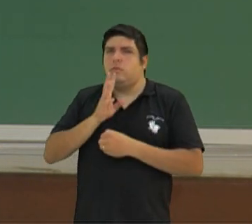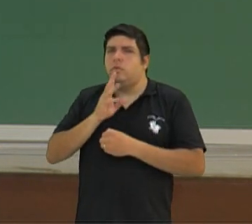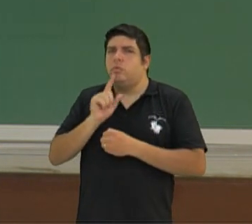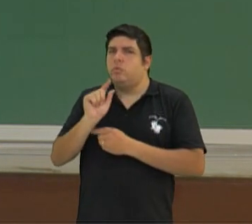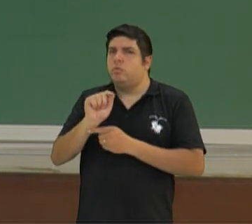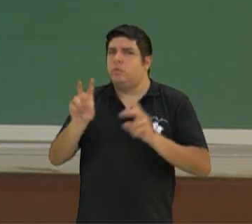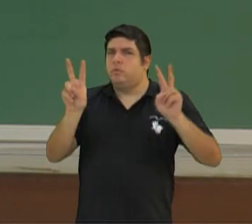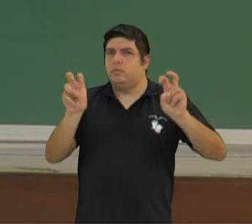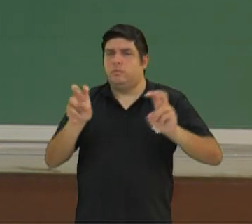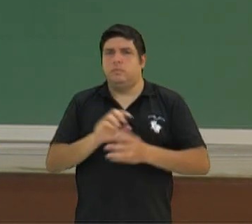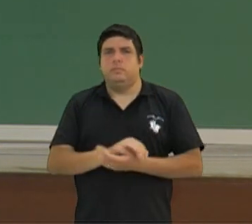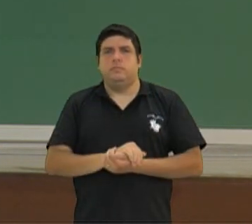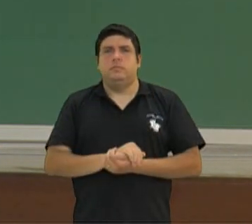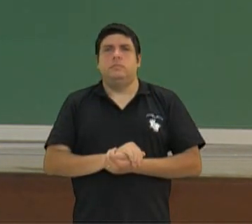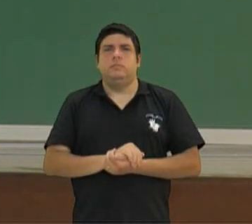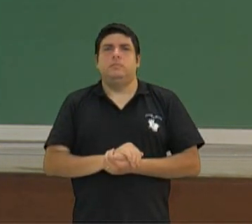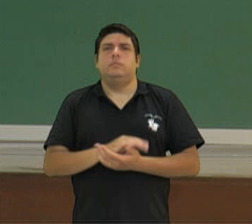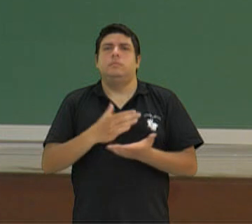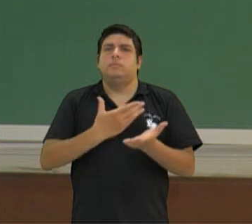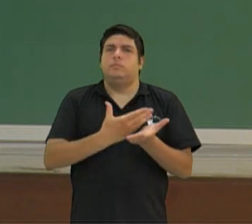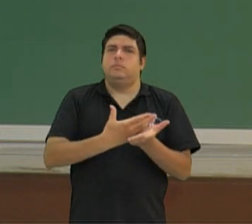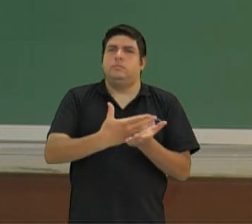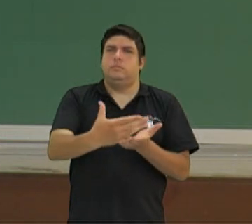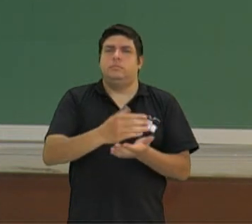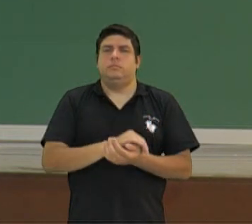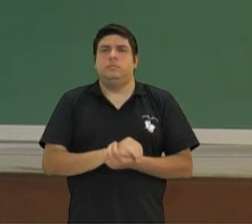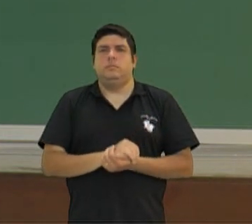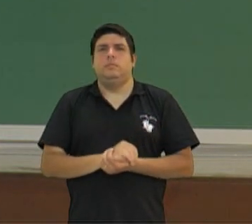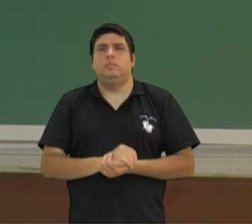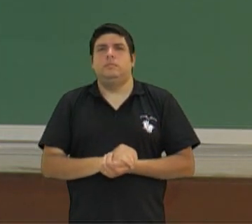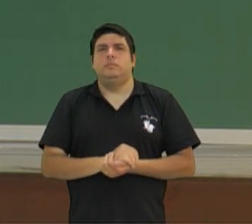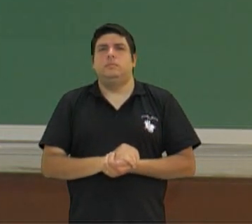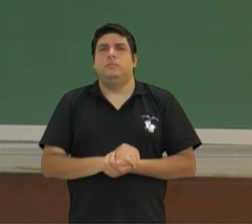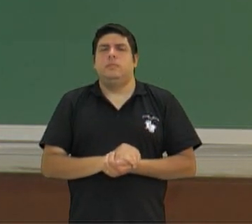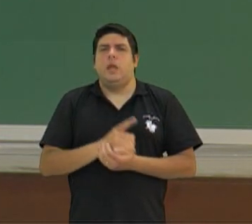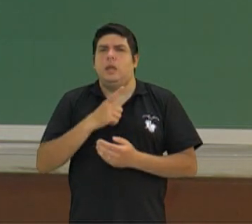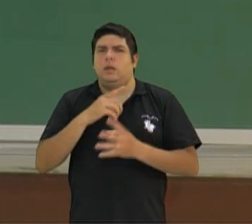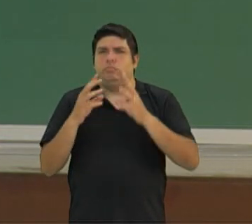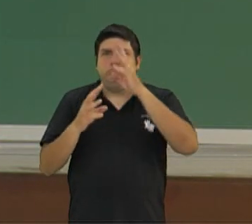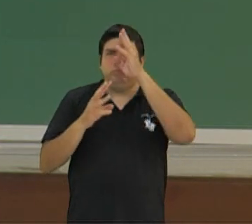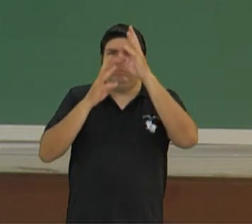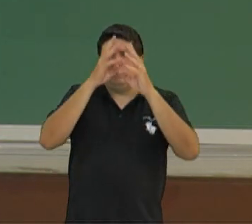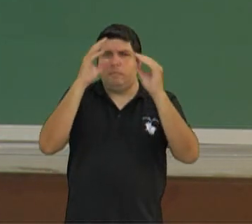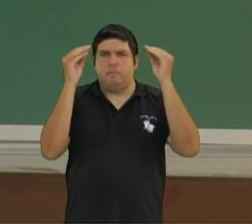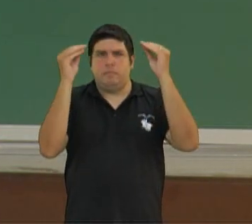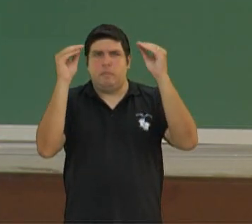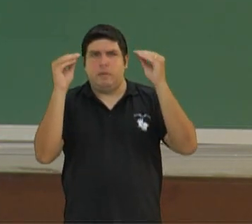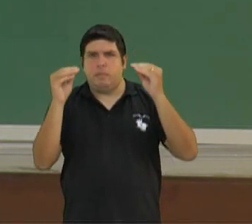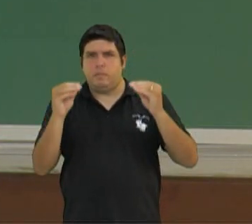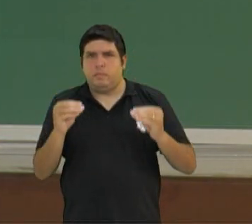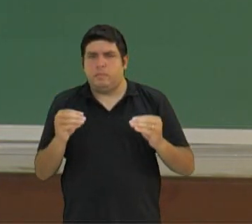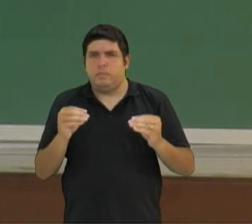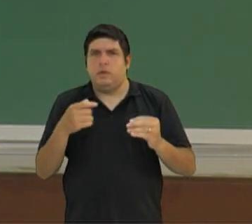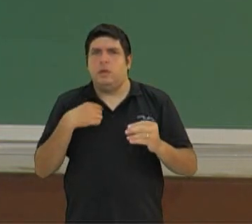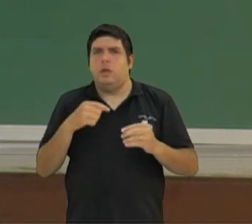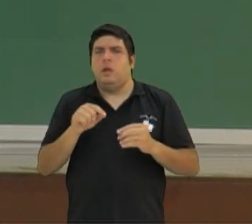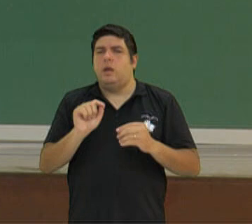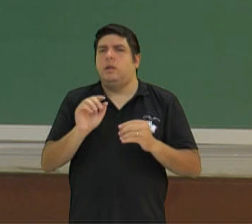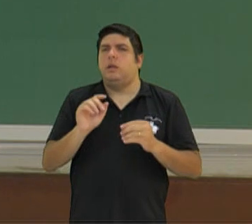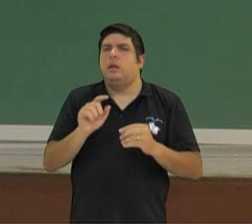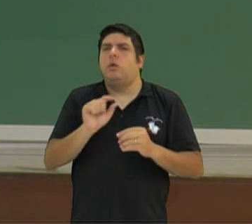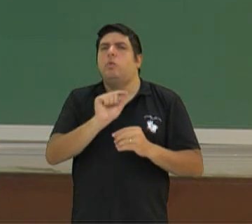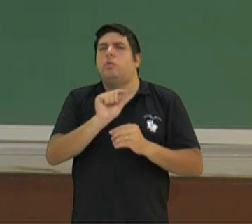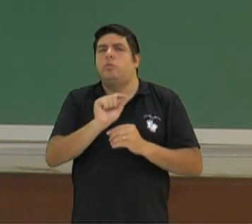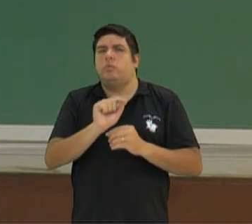trata. Então, vamos iniciar, pessoal. Temos aqui um warm-up, na qual eu quero que vocês deem conta dessas três perguntas.